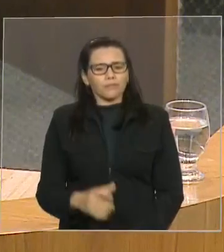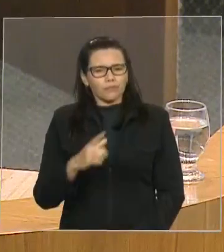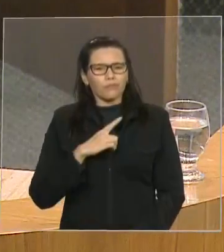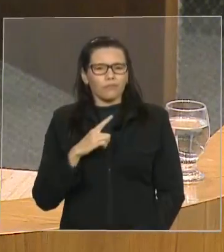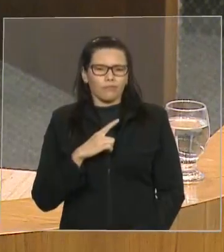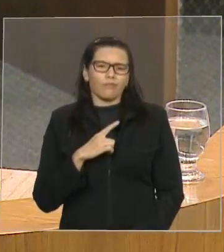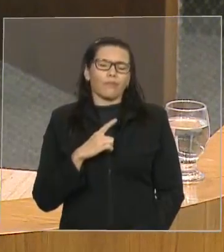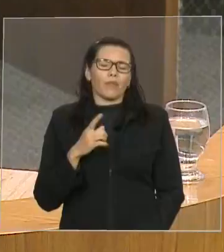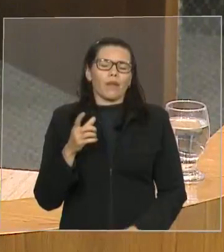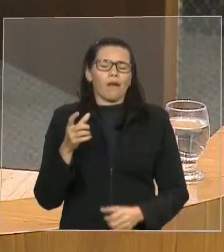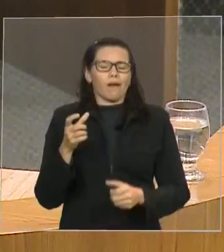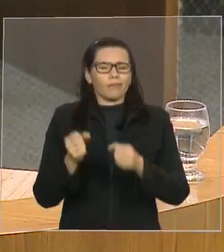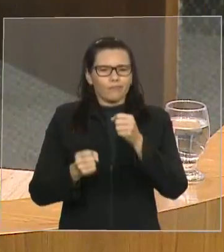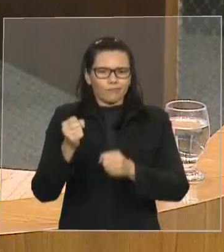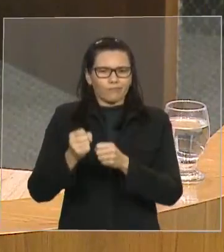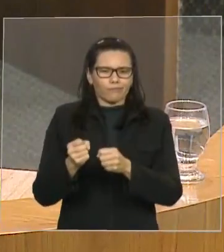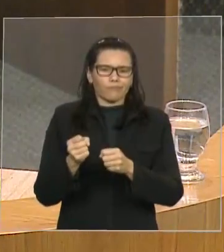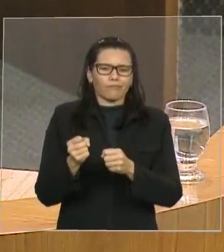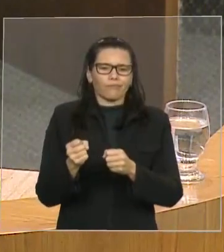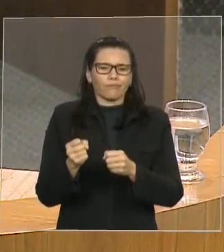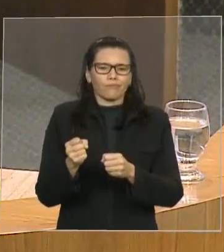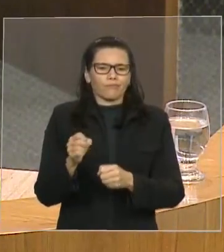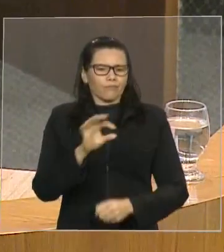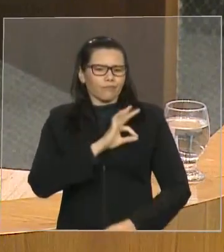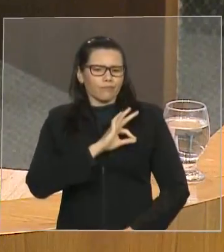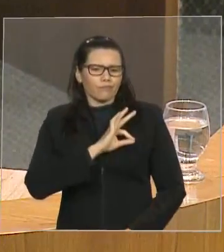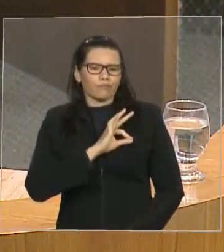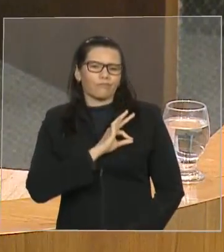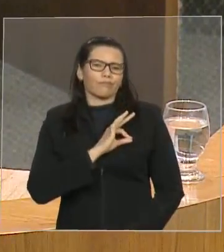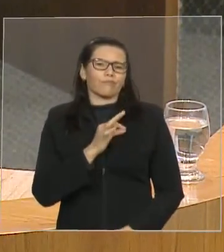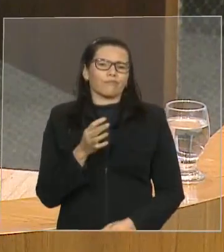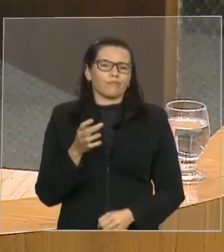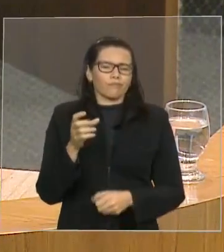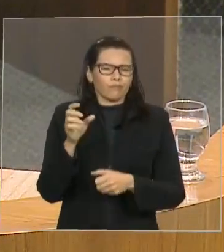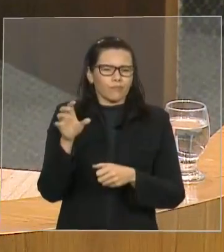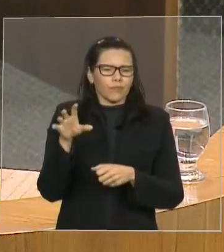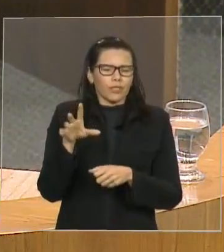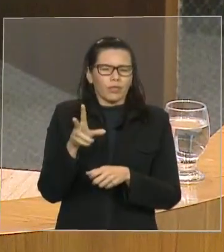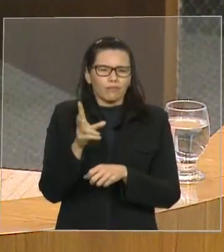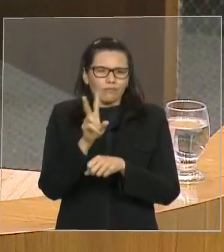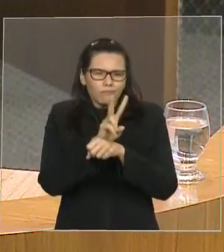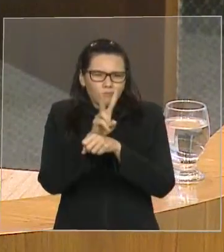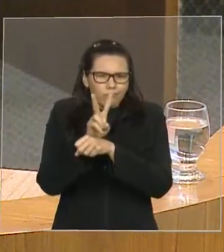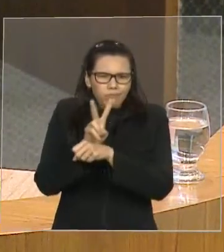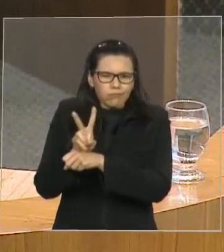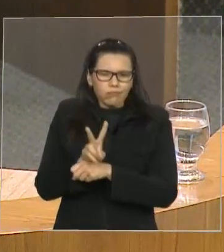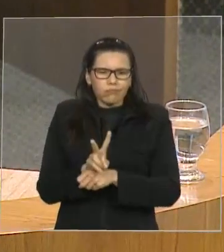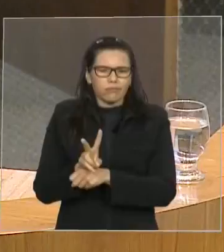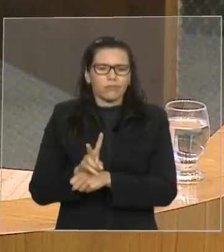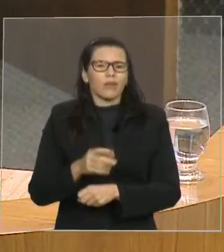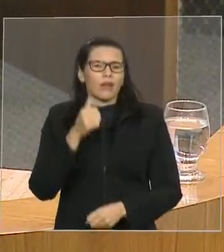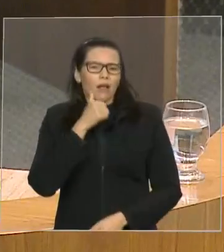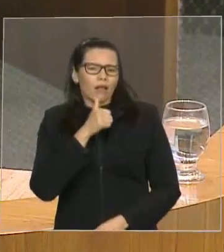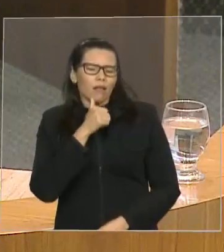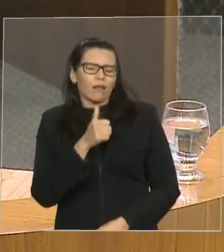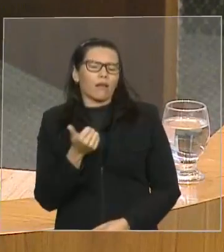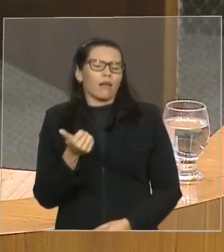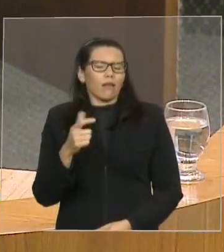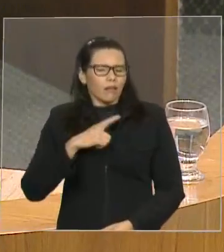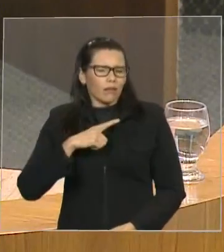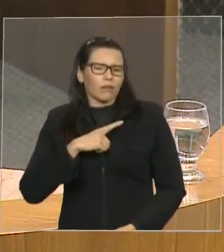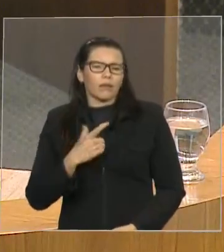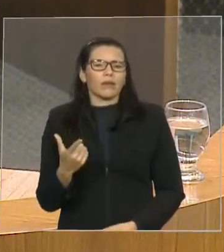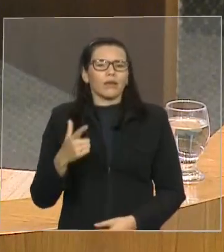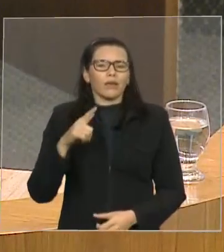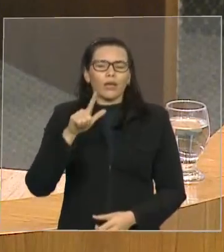Mulher Brasileira, a Lúcia Gato, que é do Conselho, a nossa Esmeralda, que várias mulheres aqui que trabalham nessa rede de